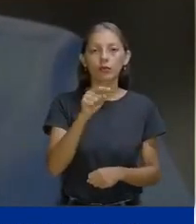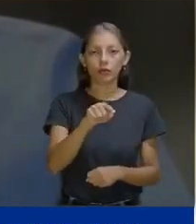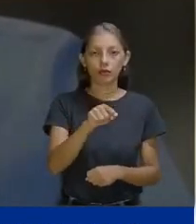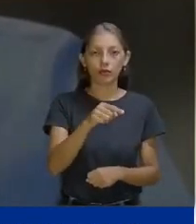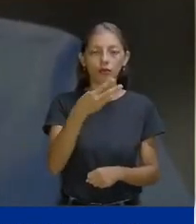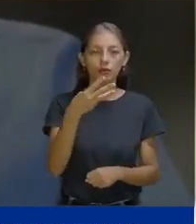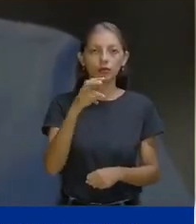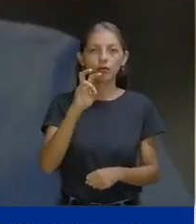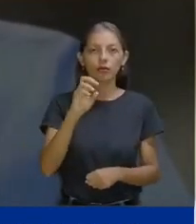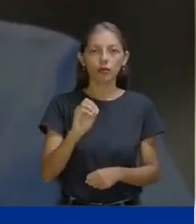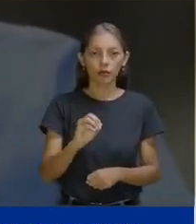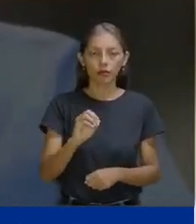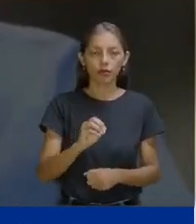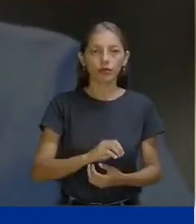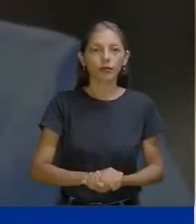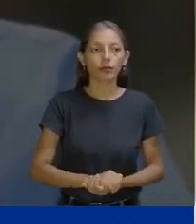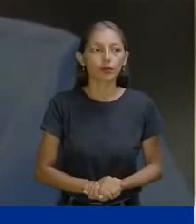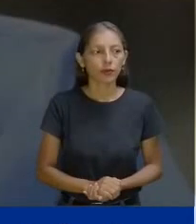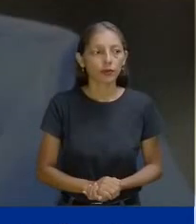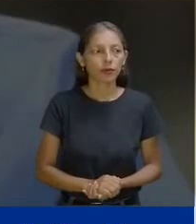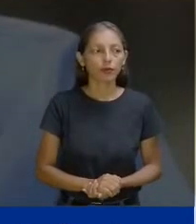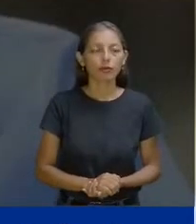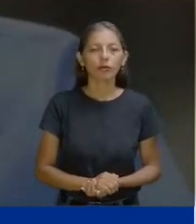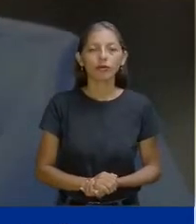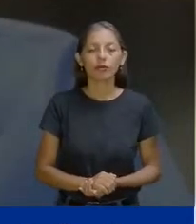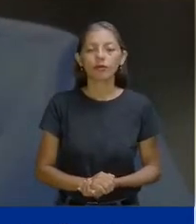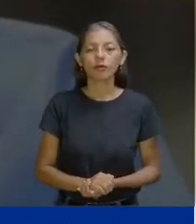R$ 2.355,14, que representa